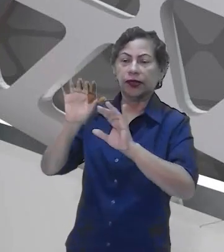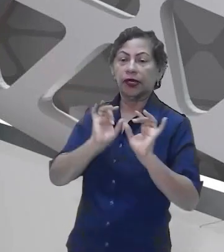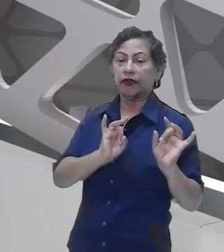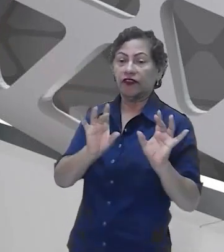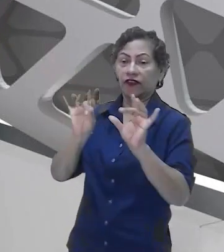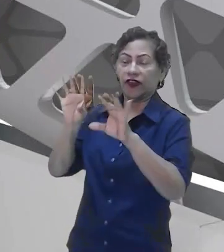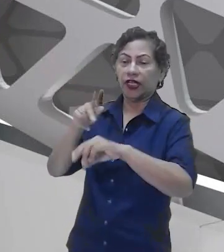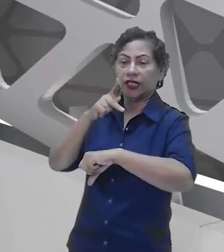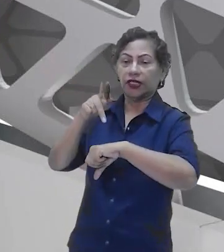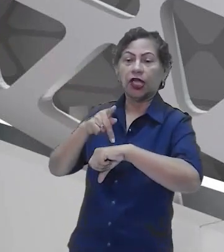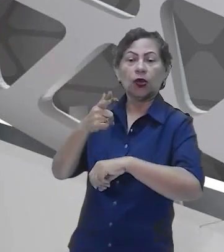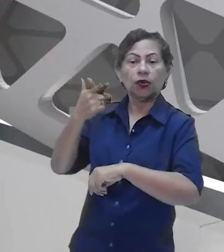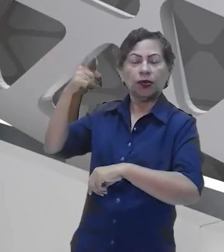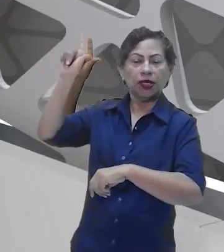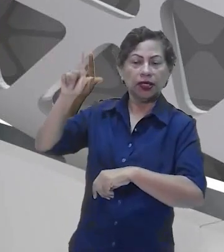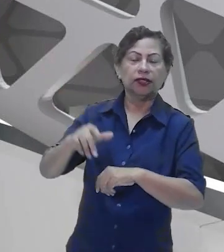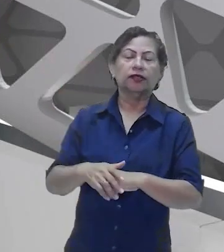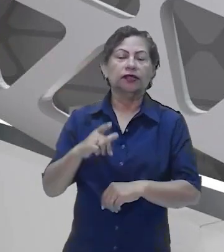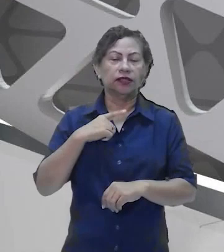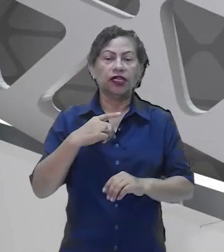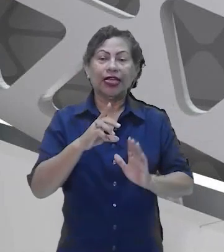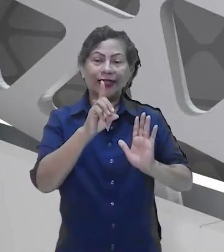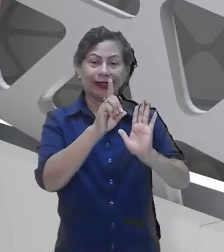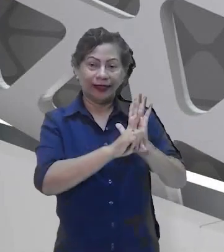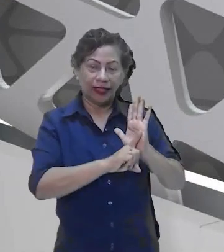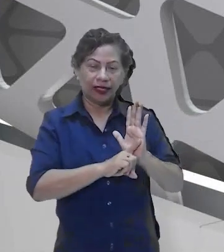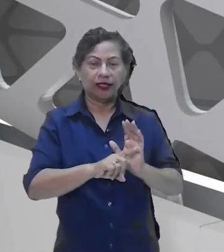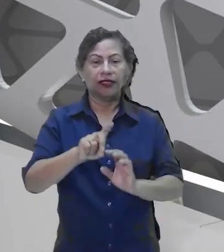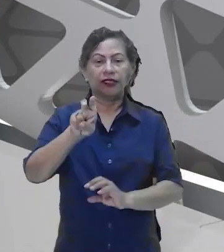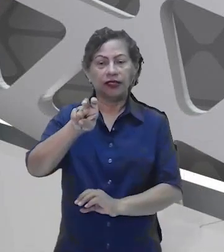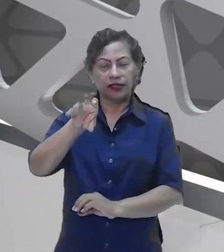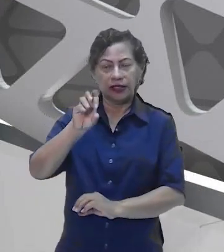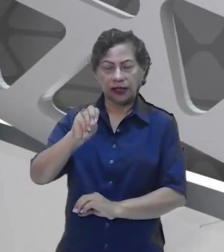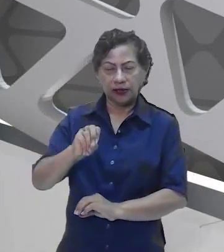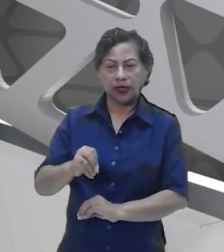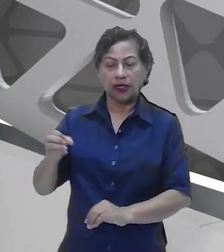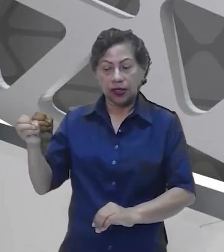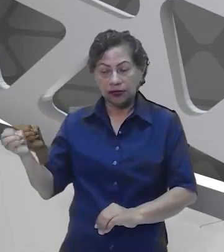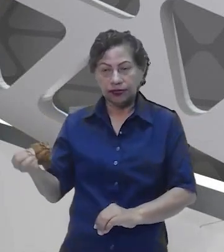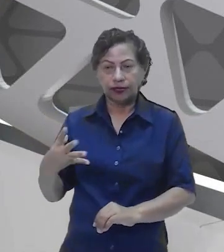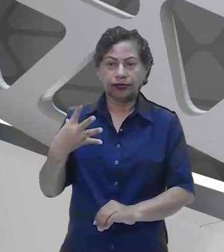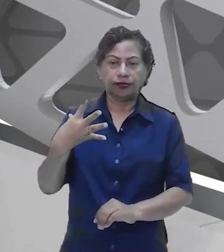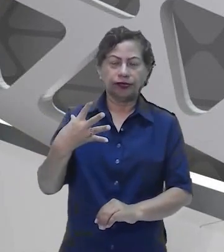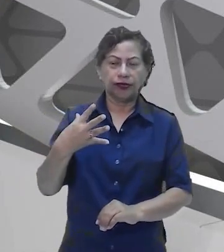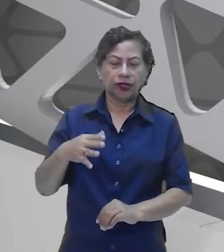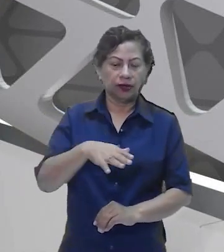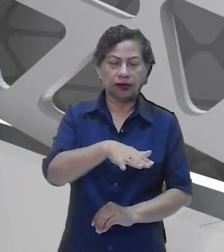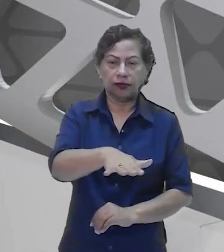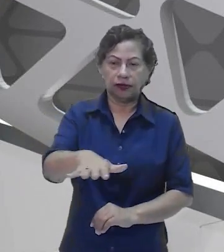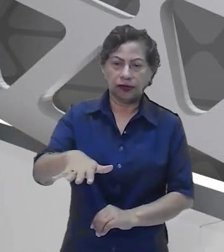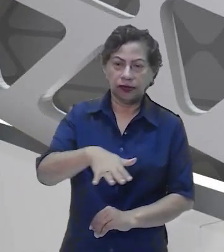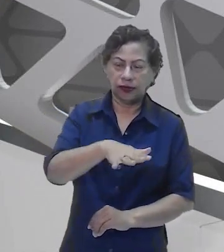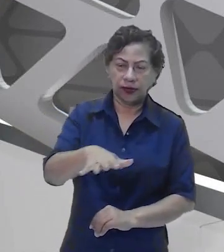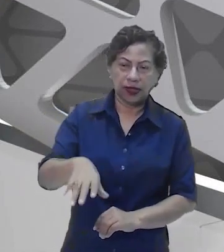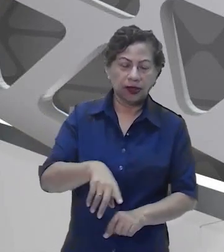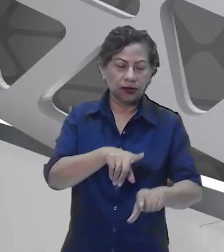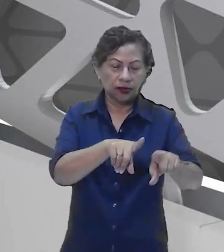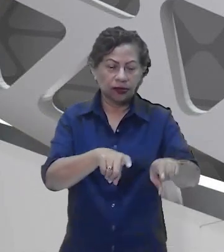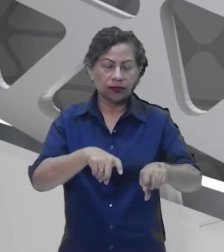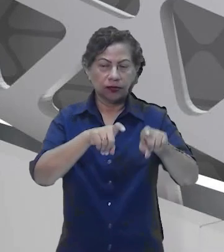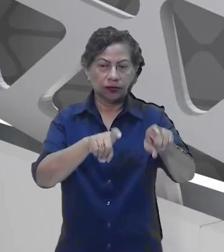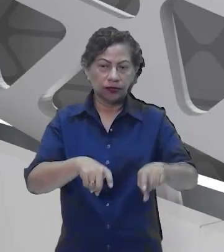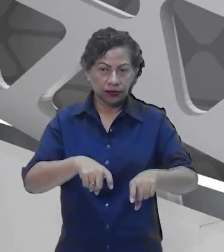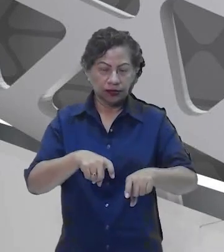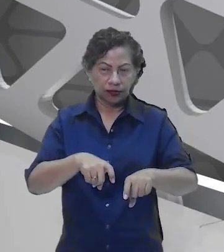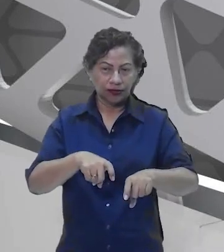a partir da década de 50, principalmente, a modernização do espaço rural